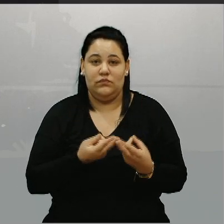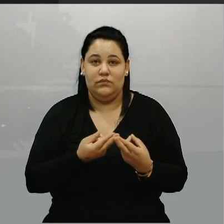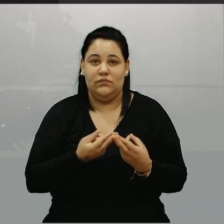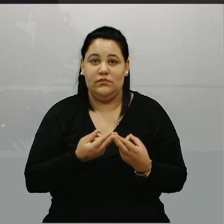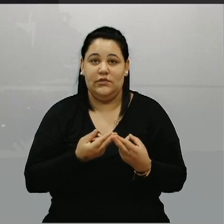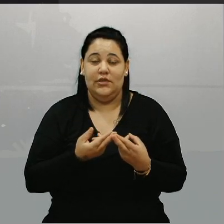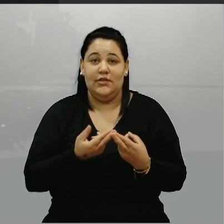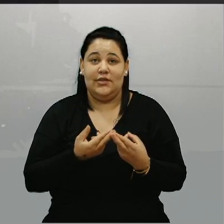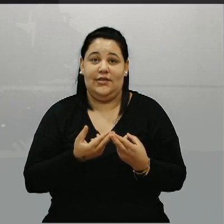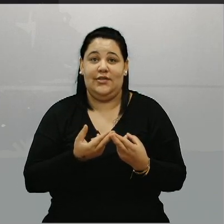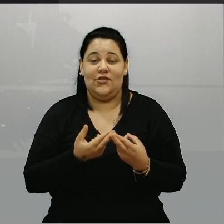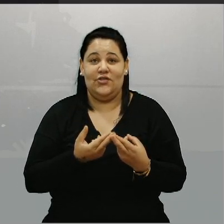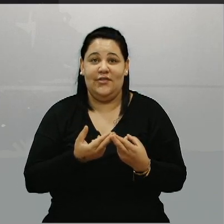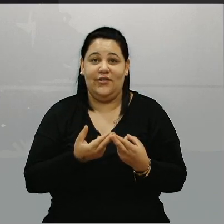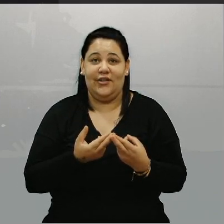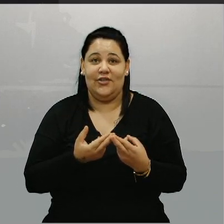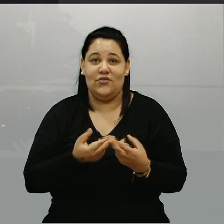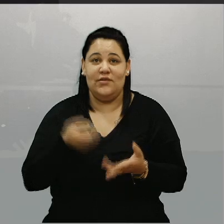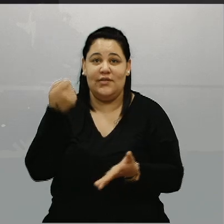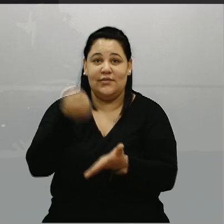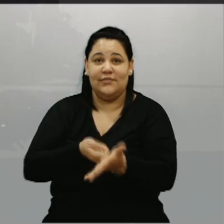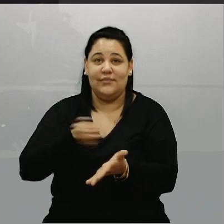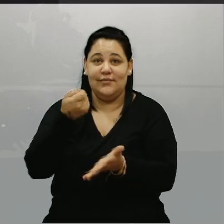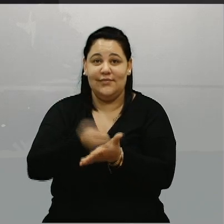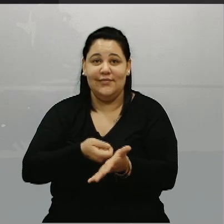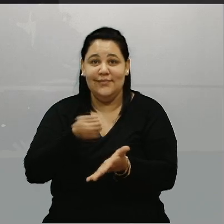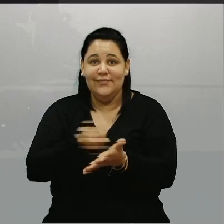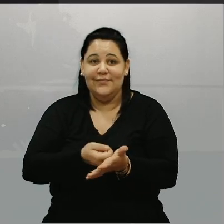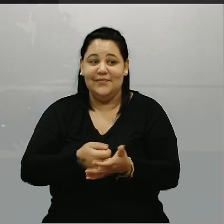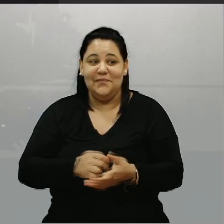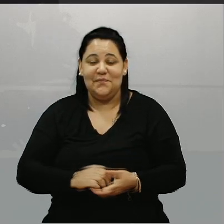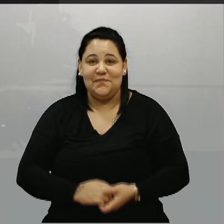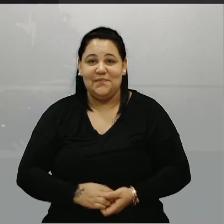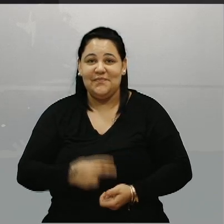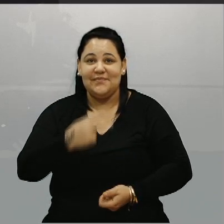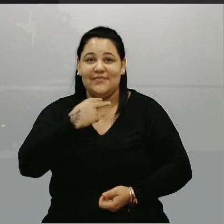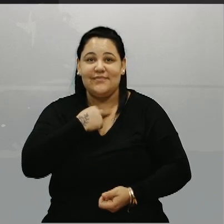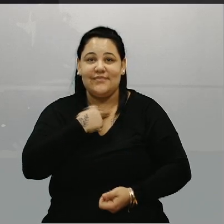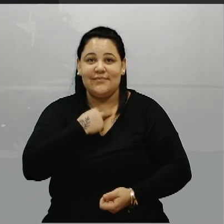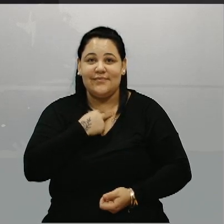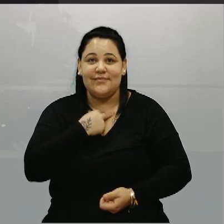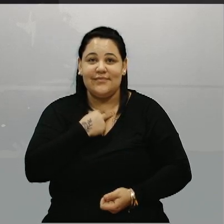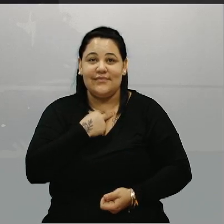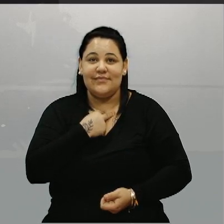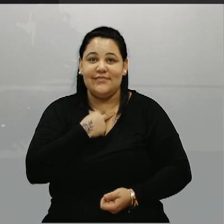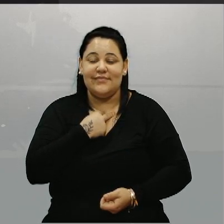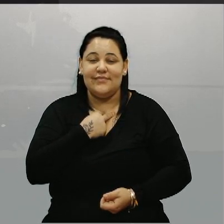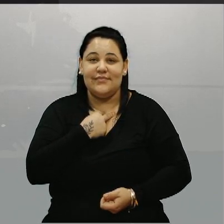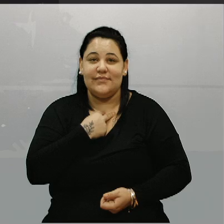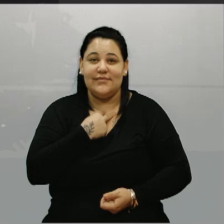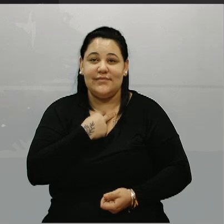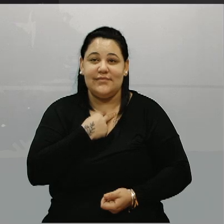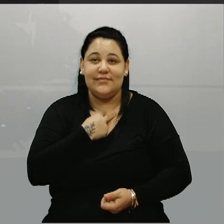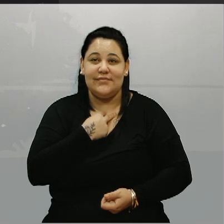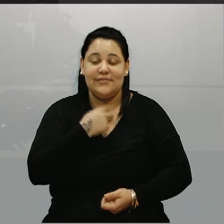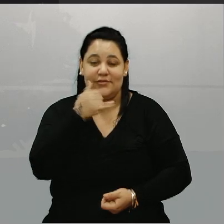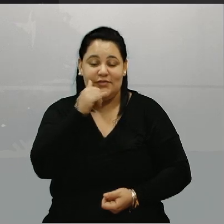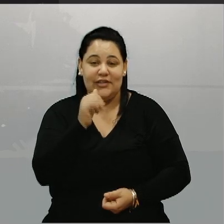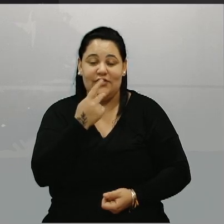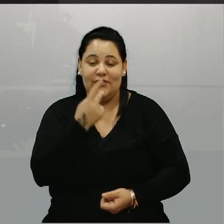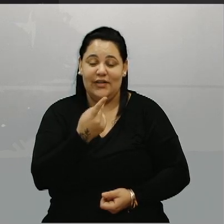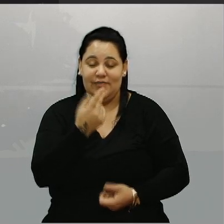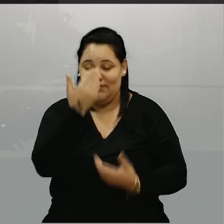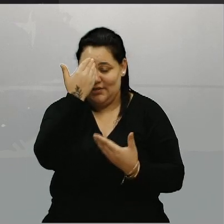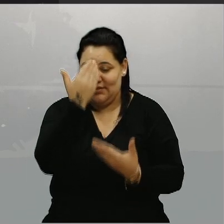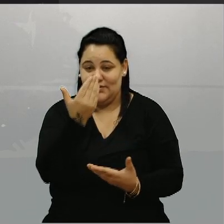muita batalha, e eu não posso me furtar de dizer um